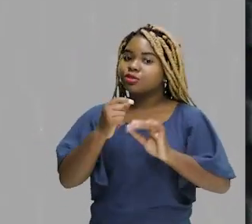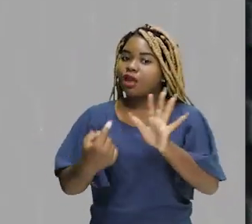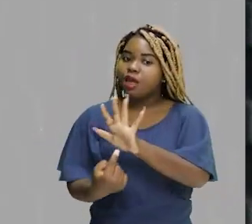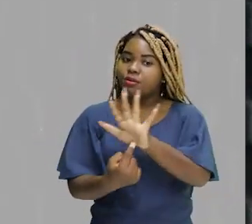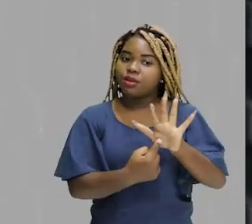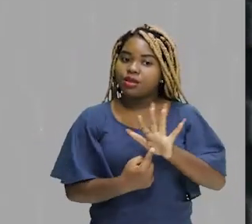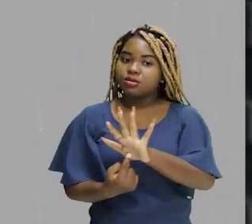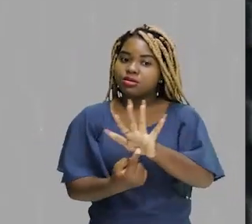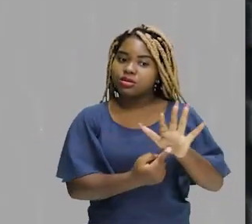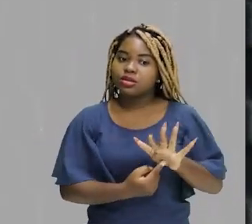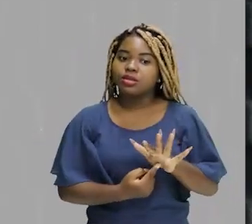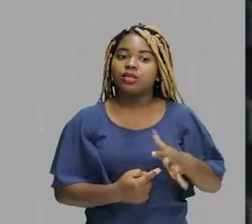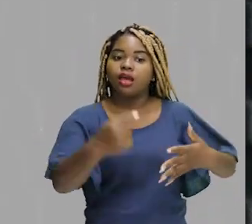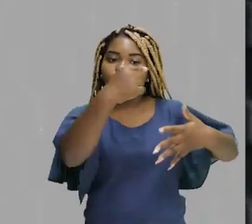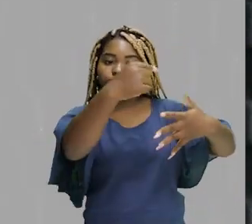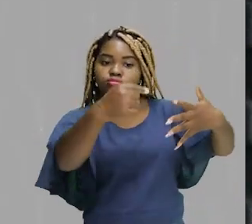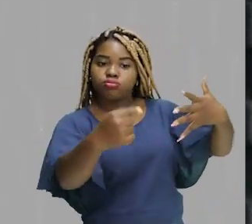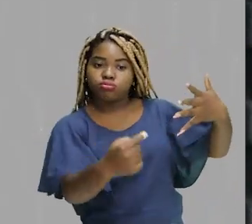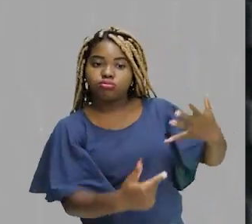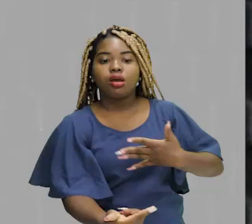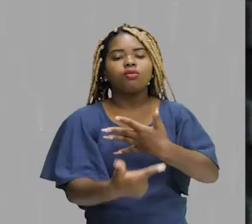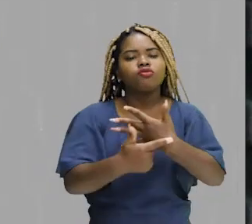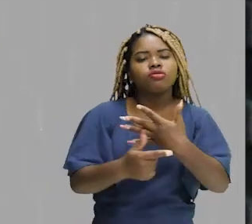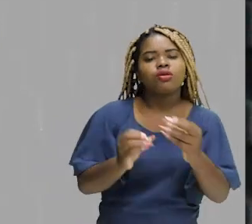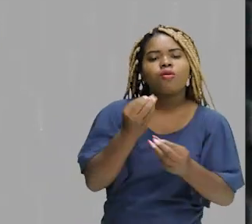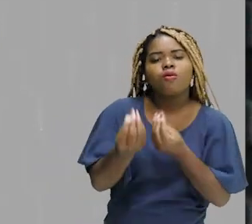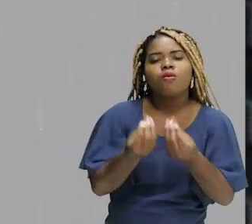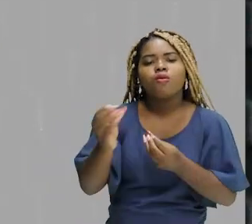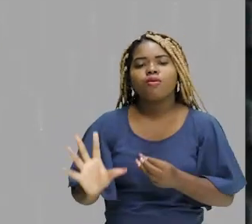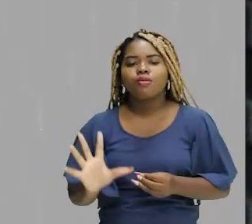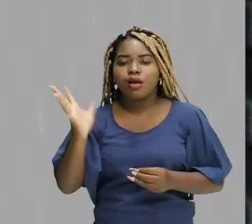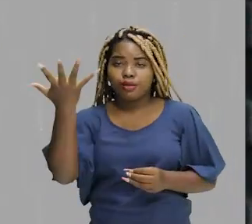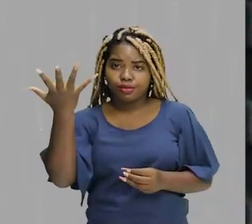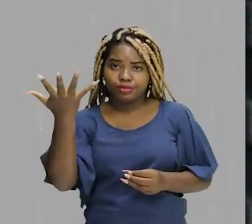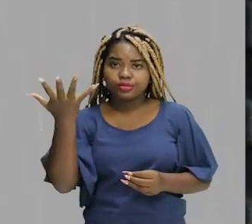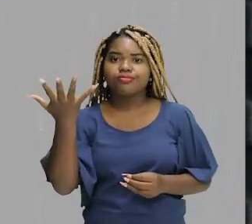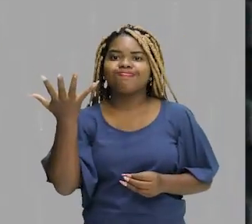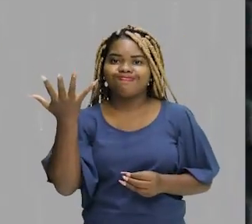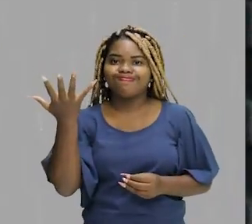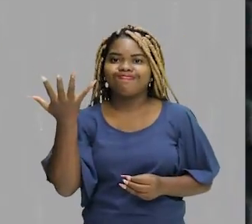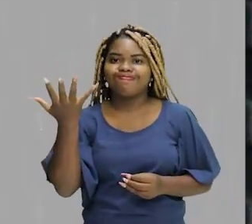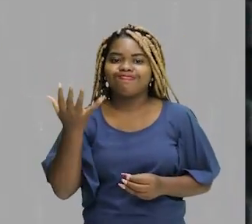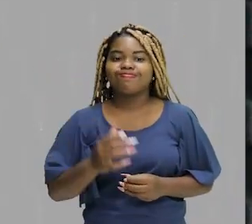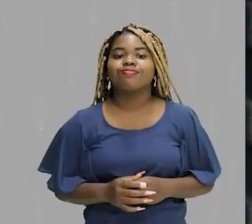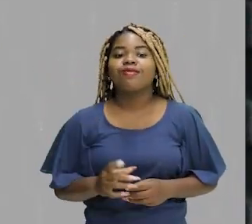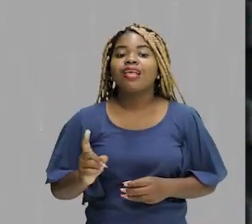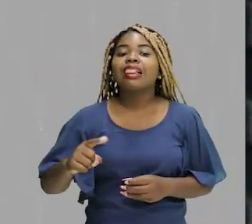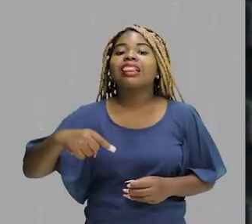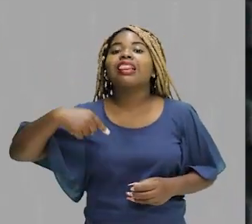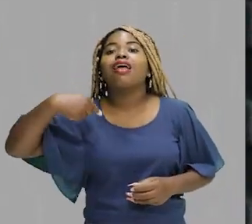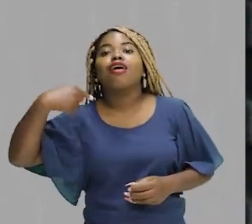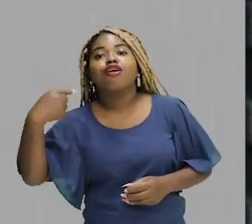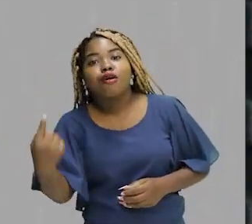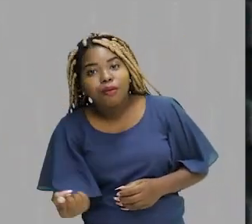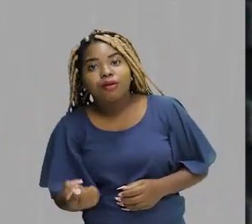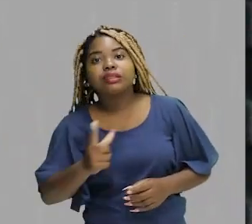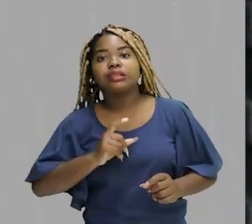apresentar essa função, esses compostos para vocês, e em seguida nós vamos para a